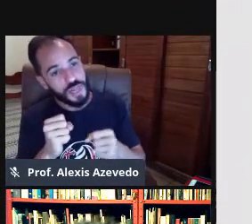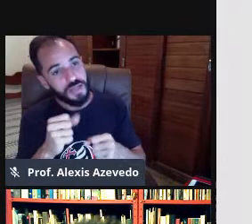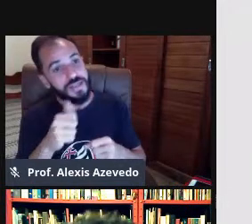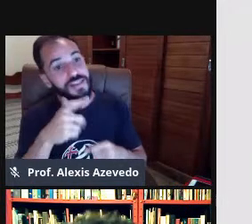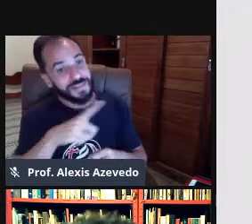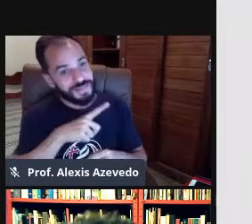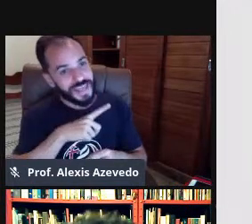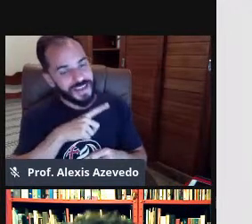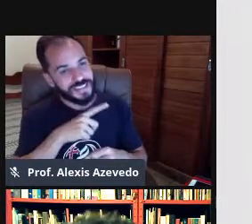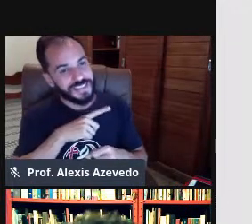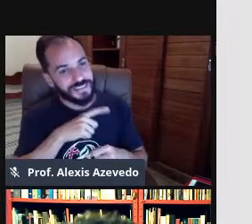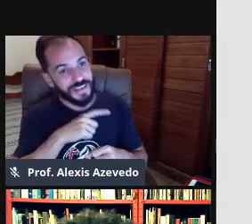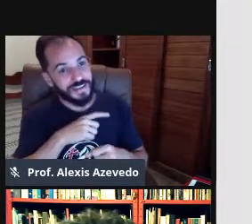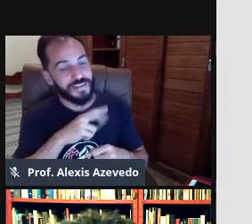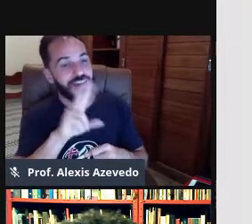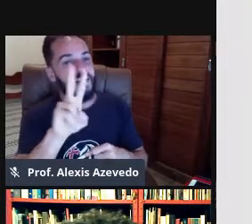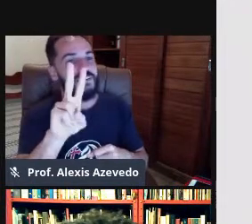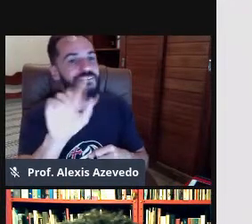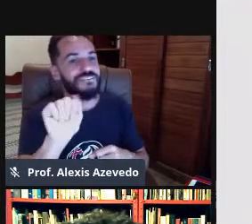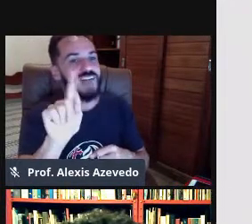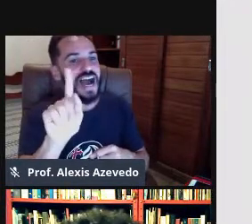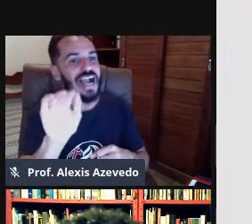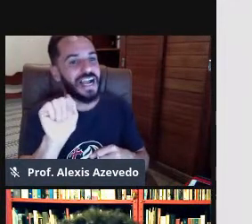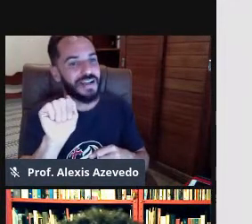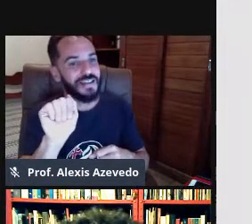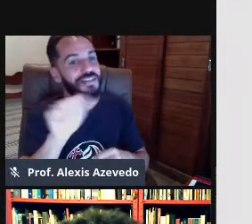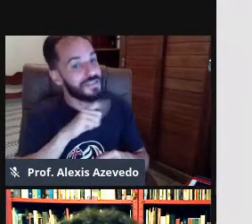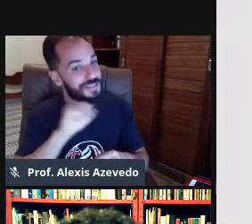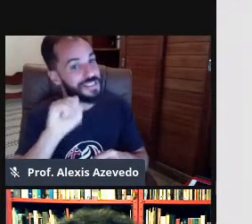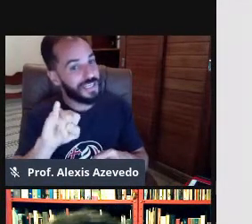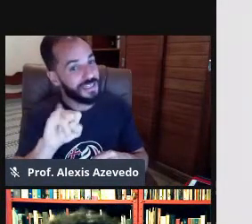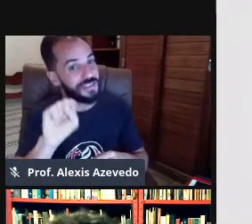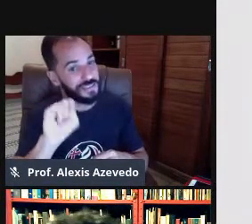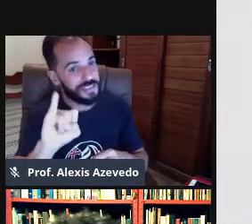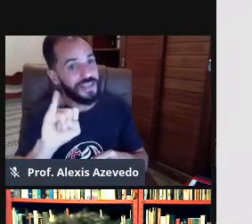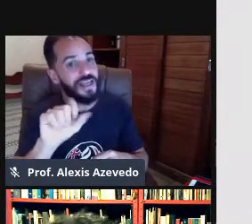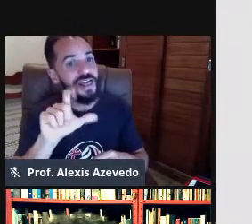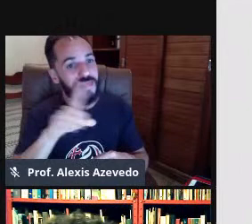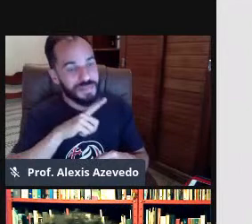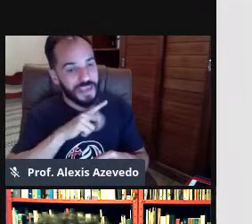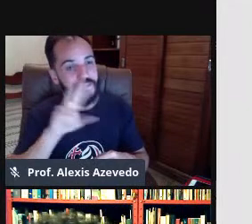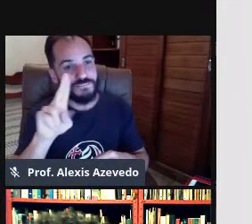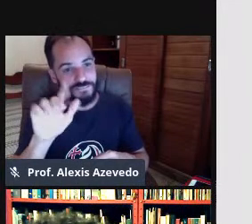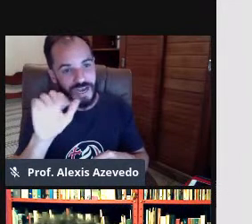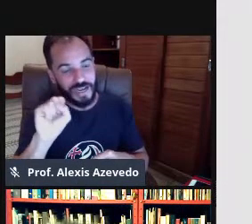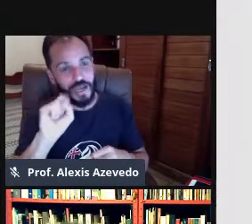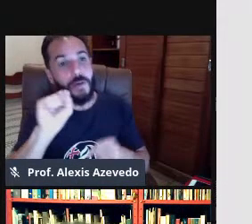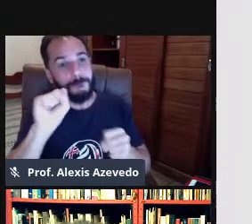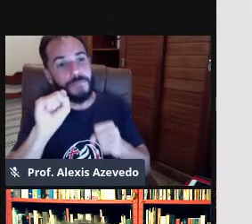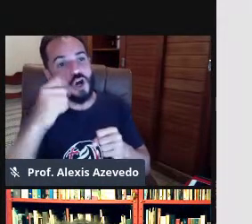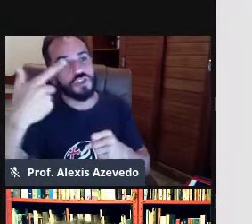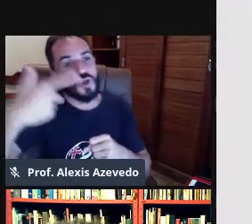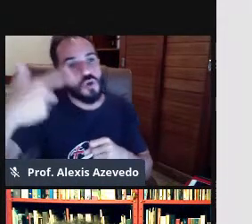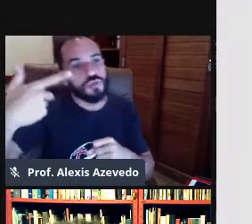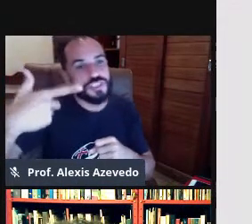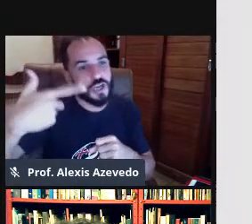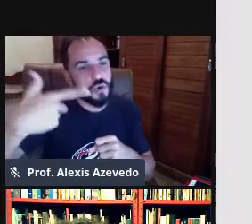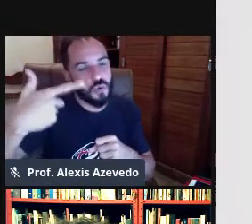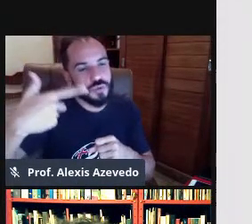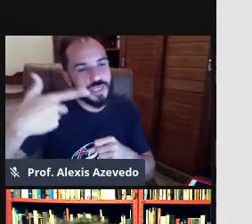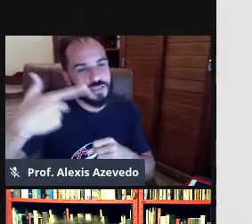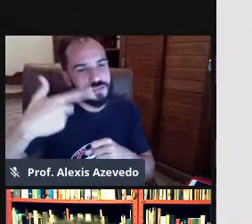vagas, né? Você pode, ainda assim, depois de ter concluído as disciplinas